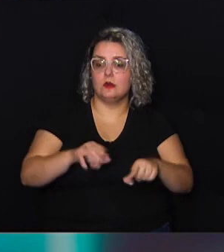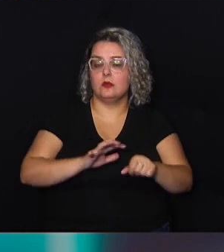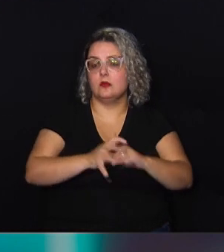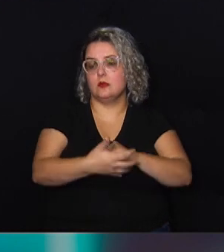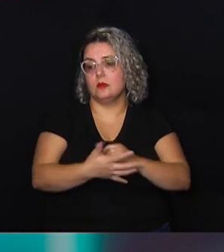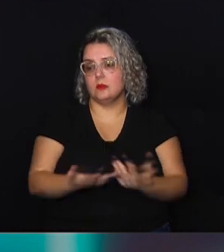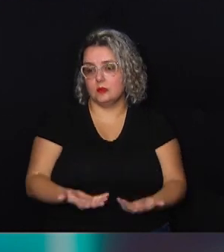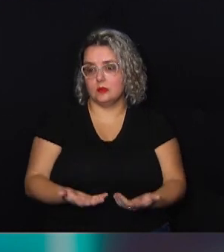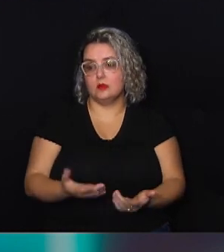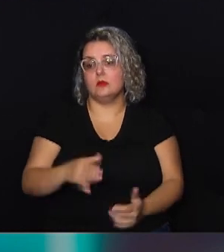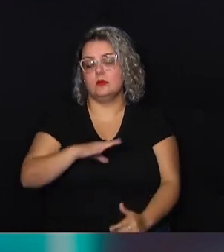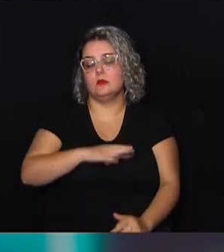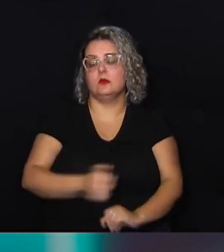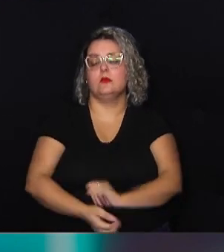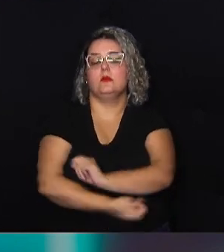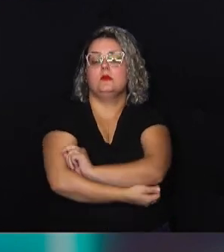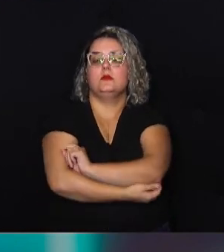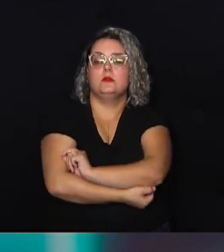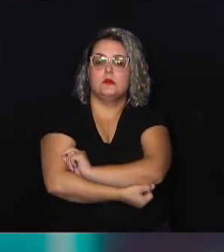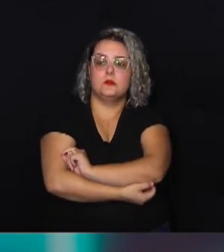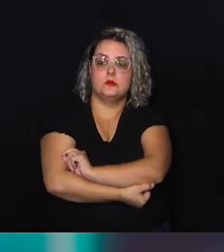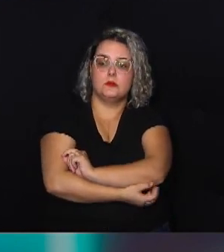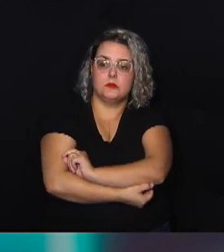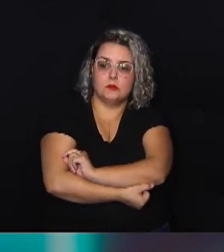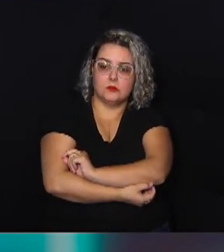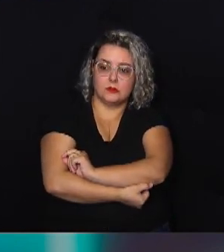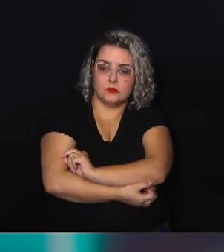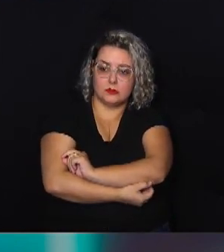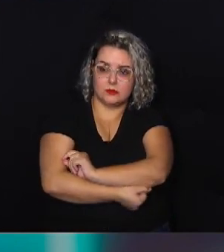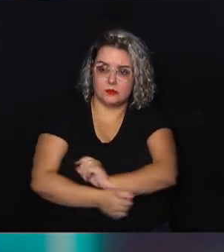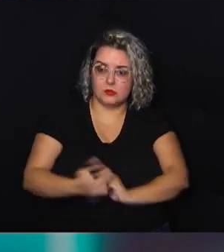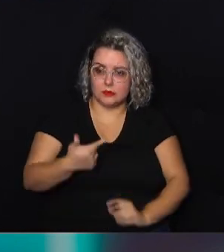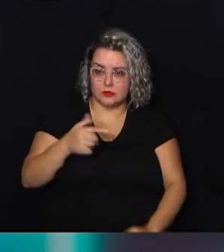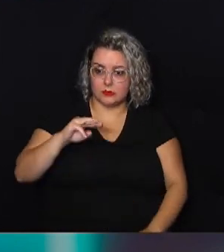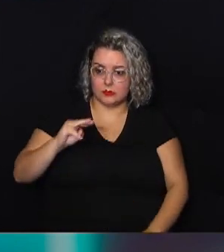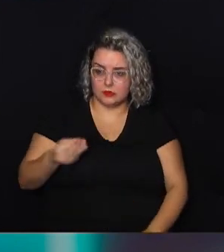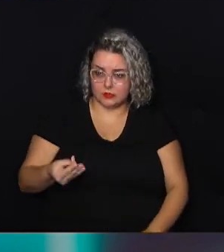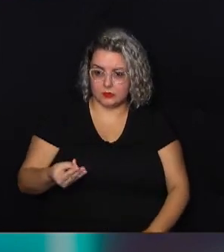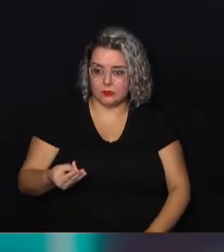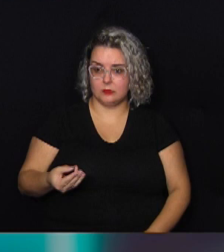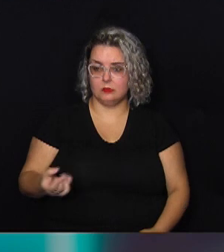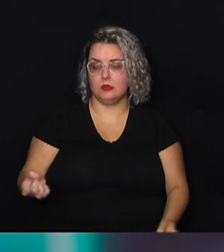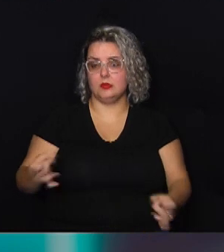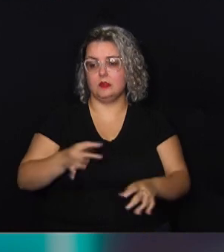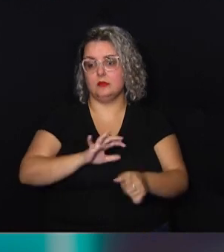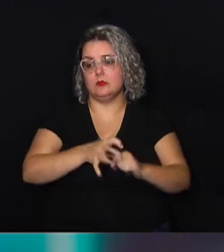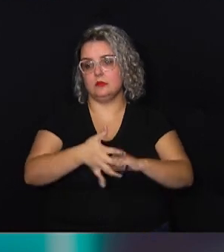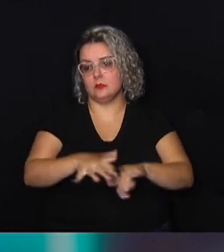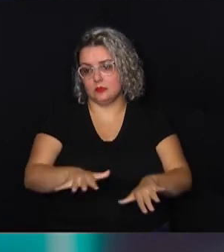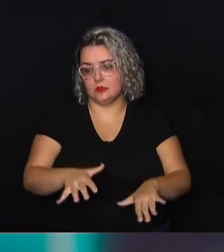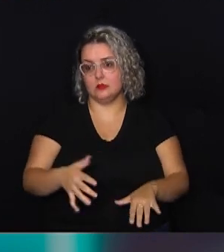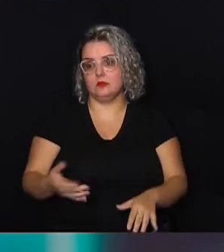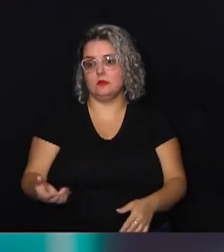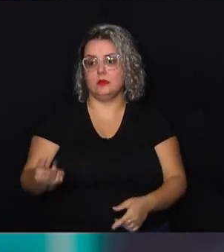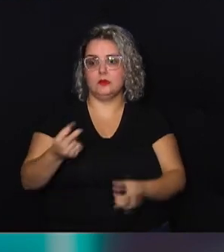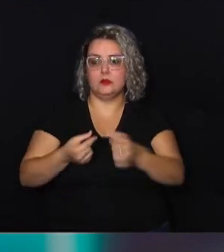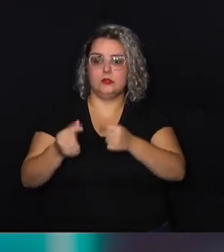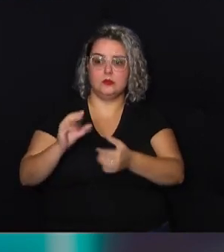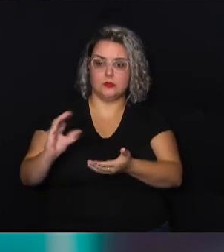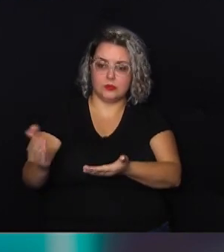milhões 795 mil recursos para o combate à pandemia, só que de fonte vinculada.